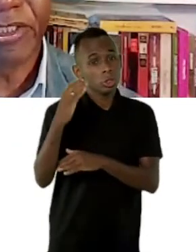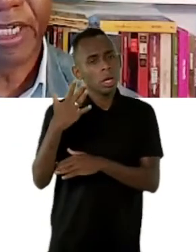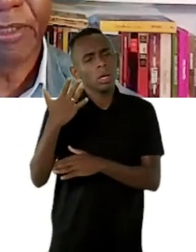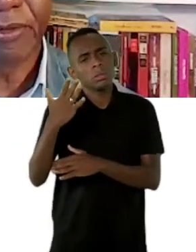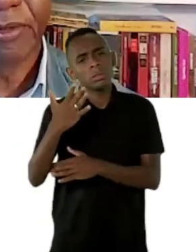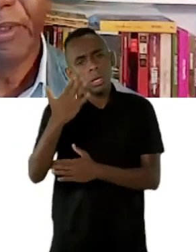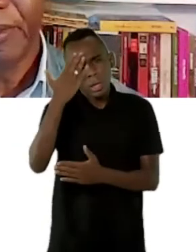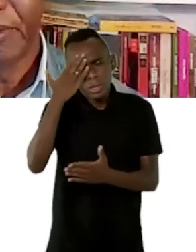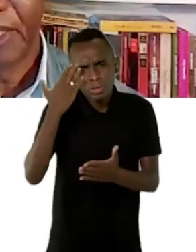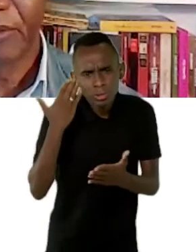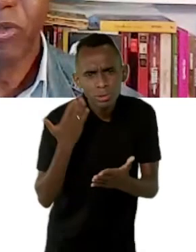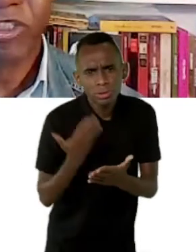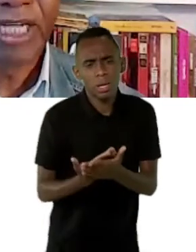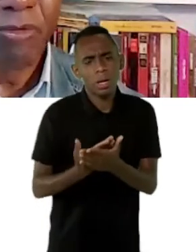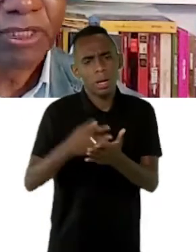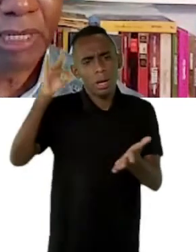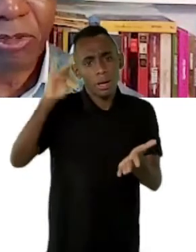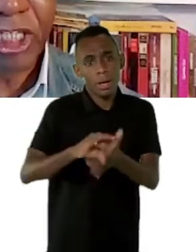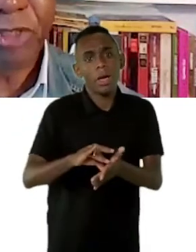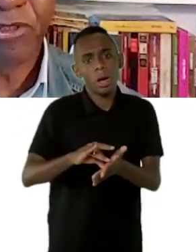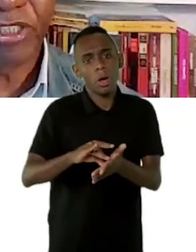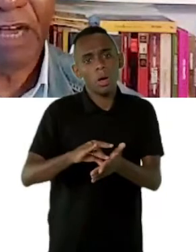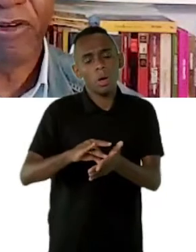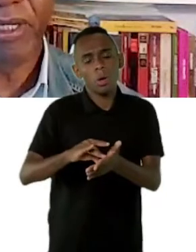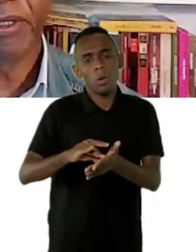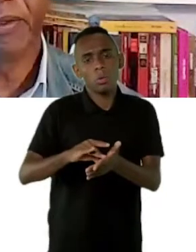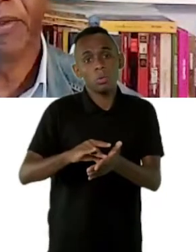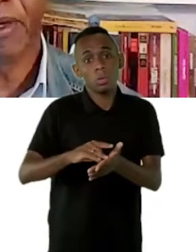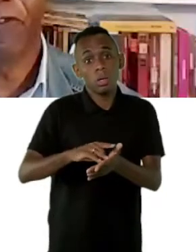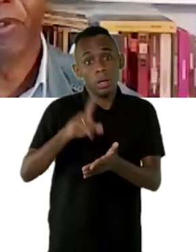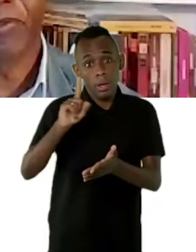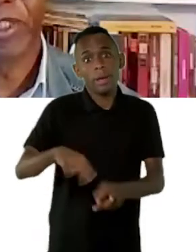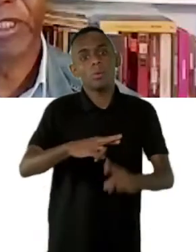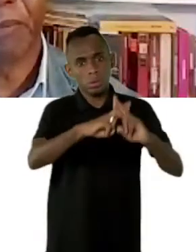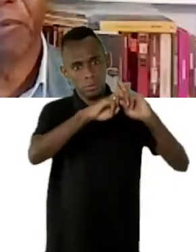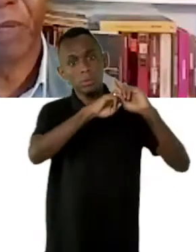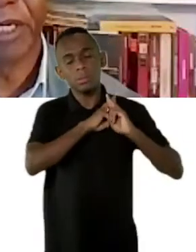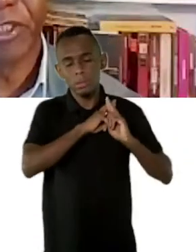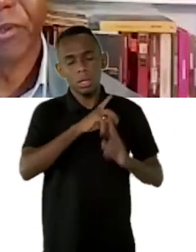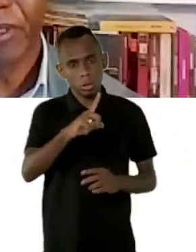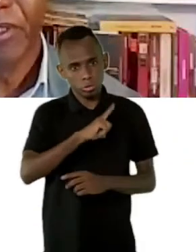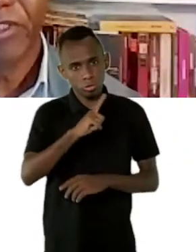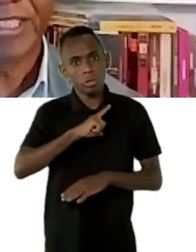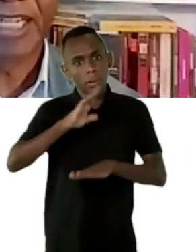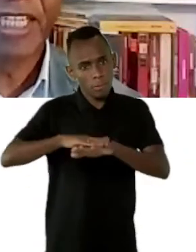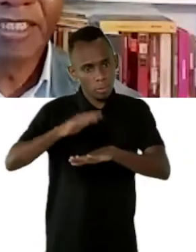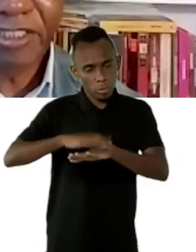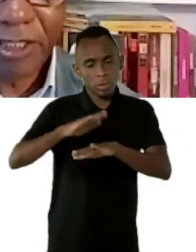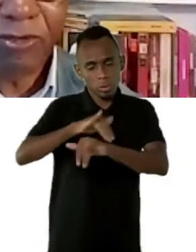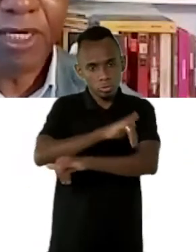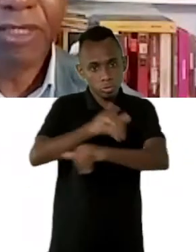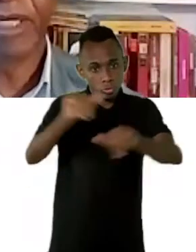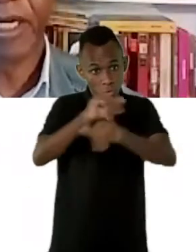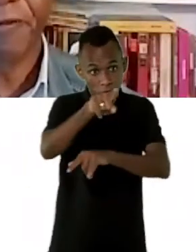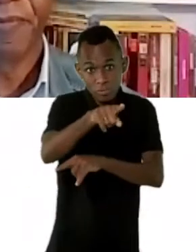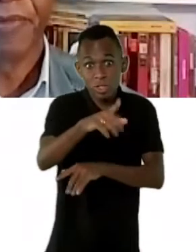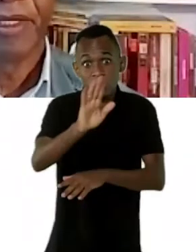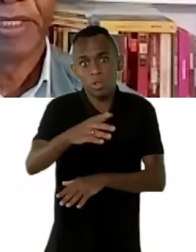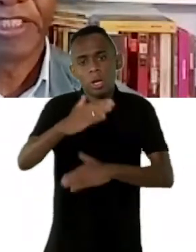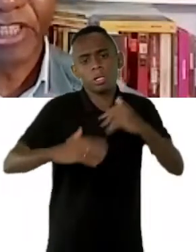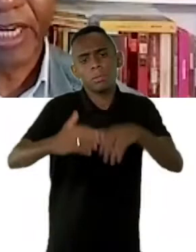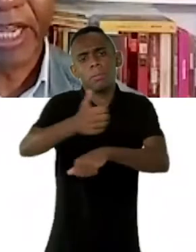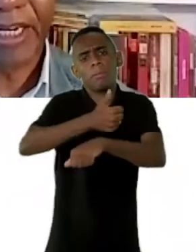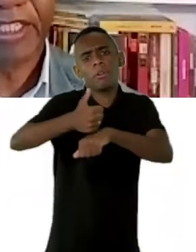está se dizendo. Tudo isso aqui é muito responsável, né, Afonso? Você sabe muito bem disso. Você está há 35 anos